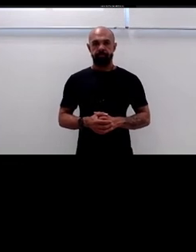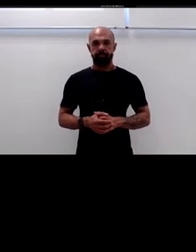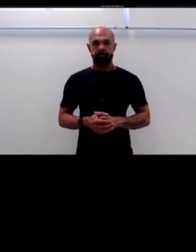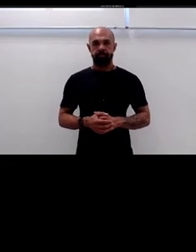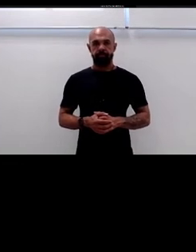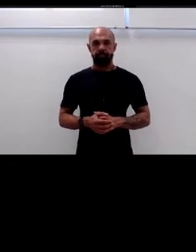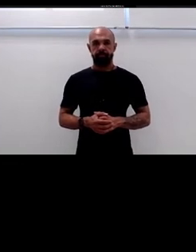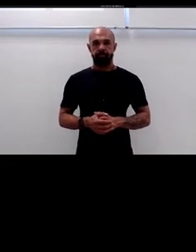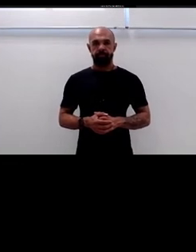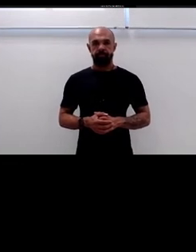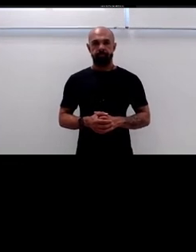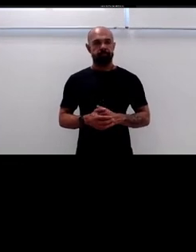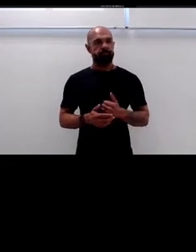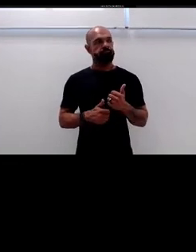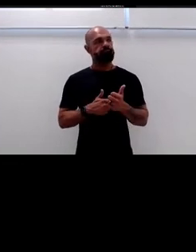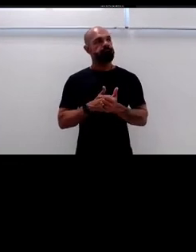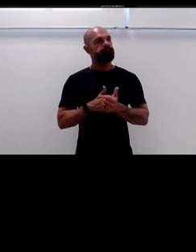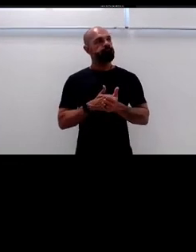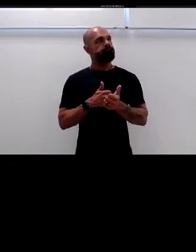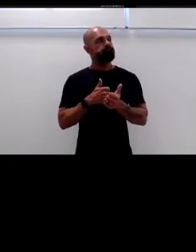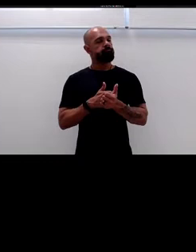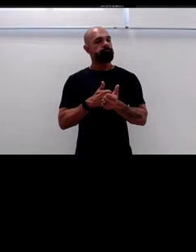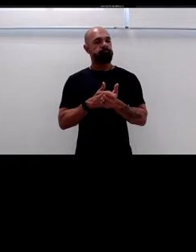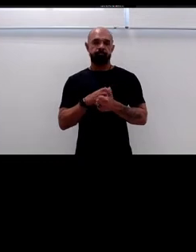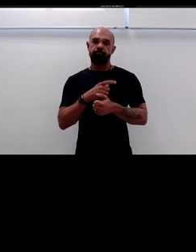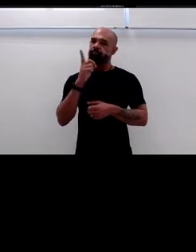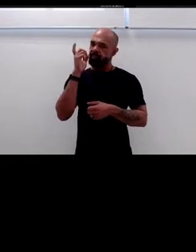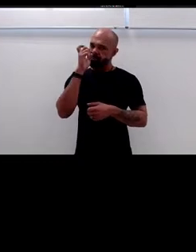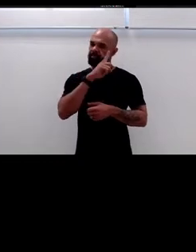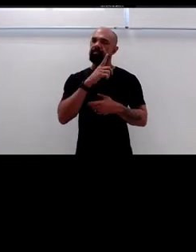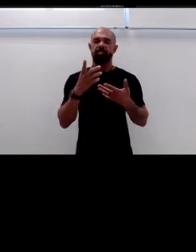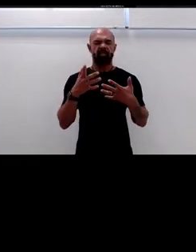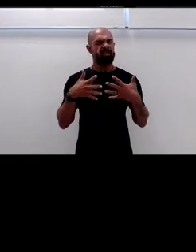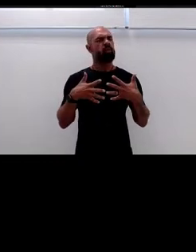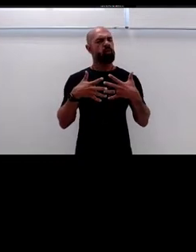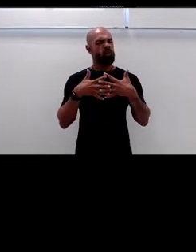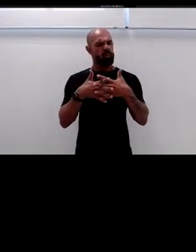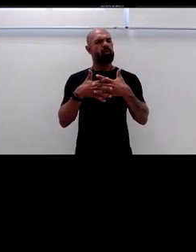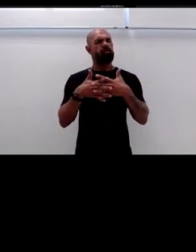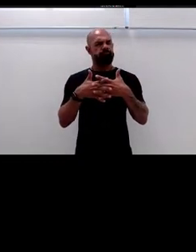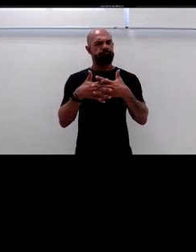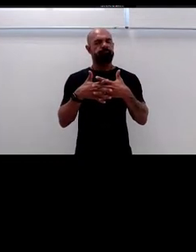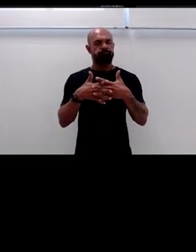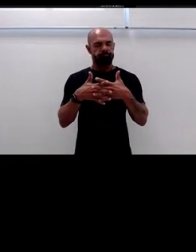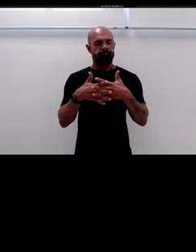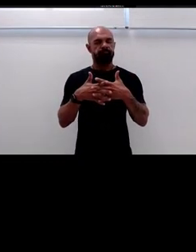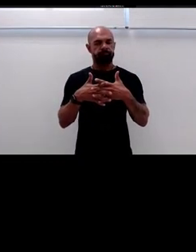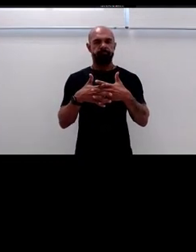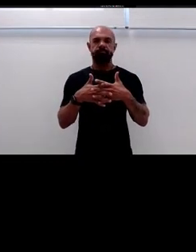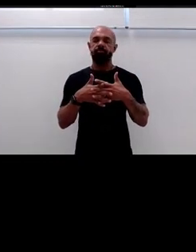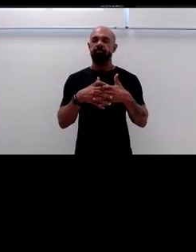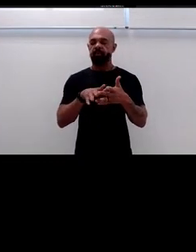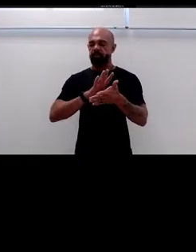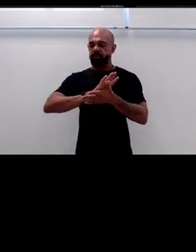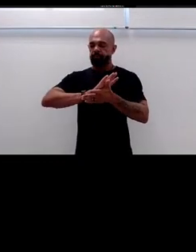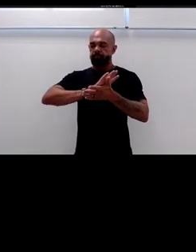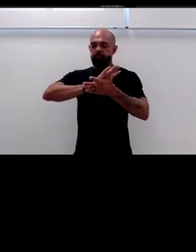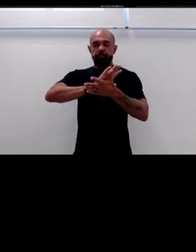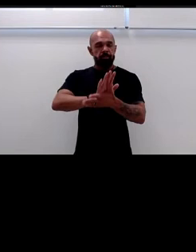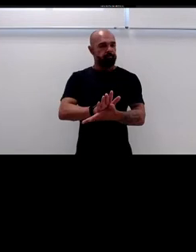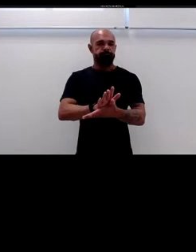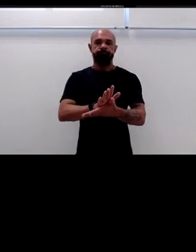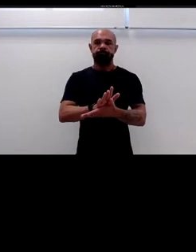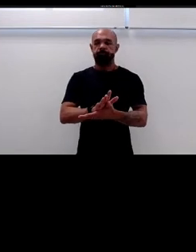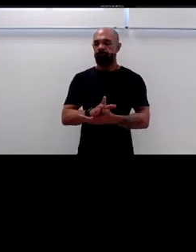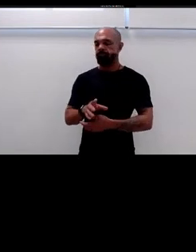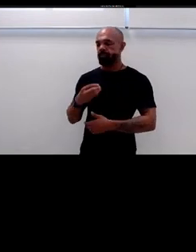E é difícil, né, cara? É complicado. É muito preconceito. Você viveu